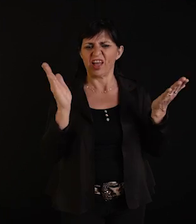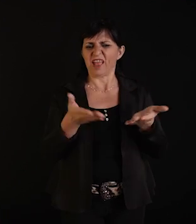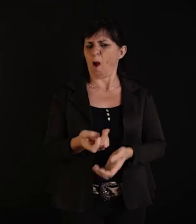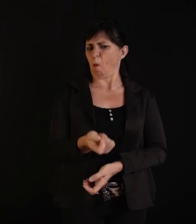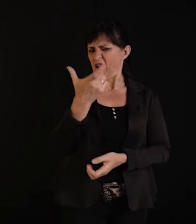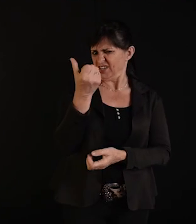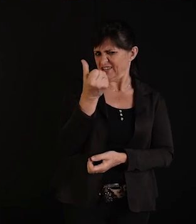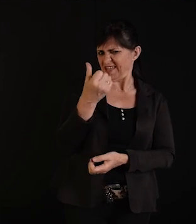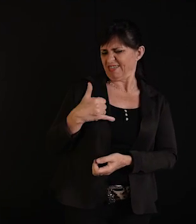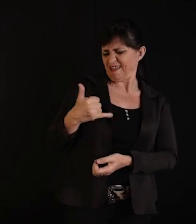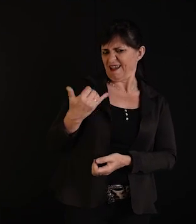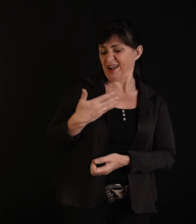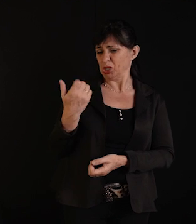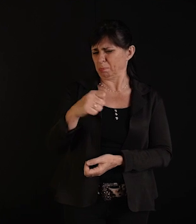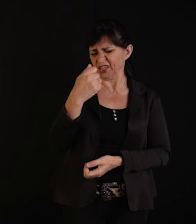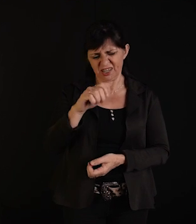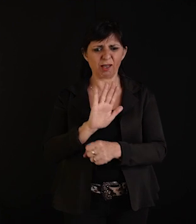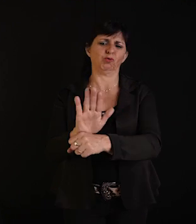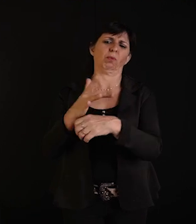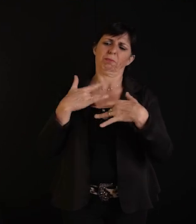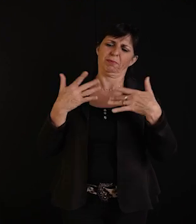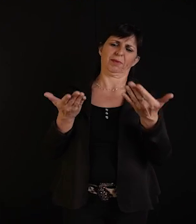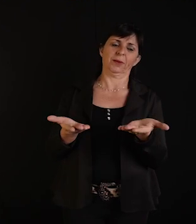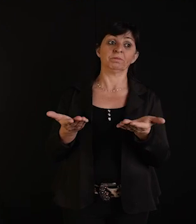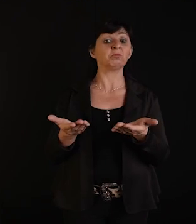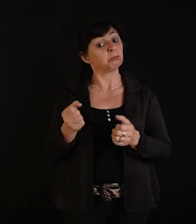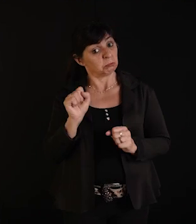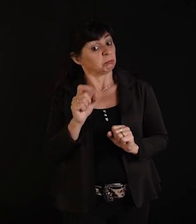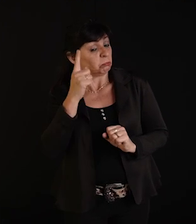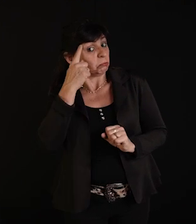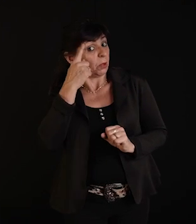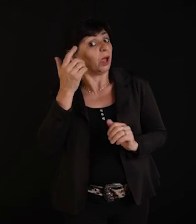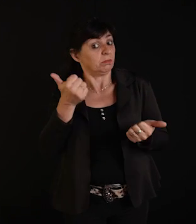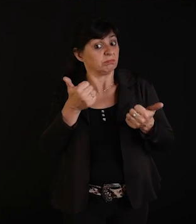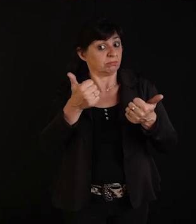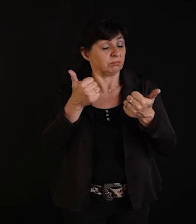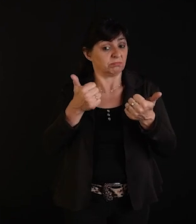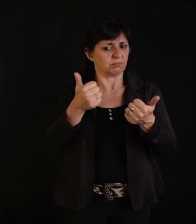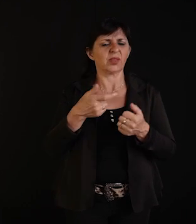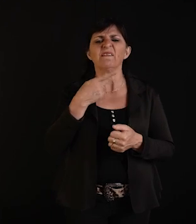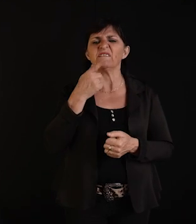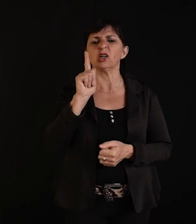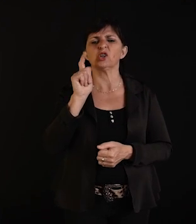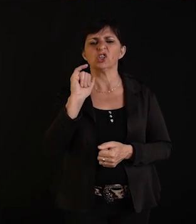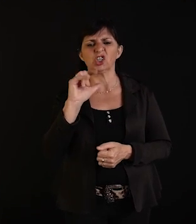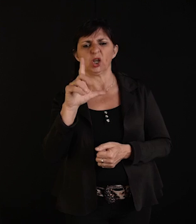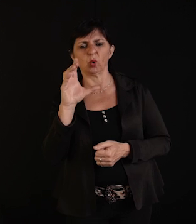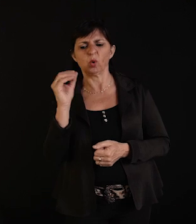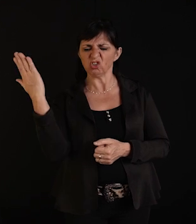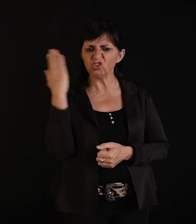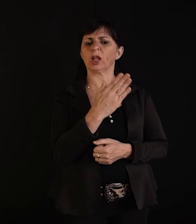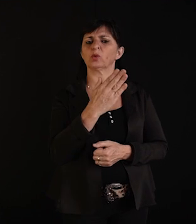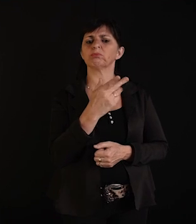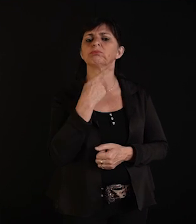já, rapaz, preciso de uma ajuda." Eu falei: "Ah, não, eu posso pensar." Daí ele falou assim, o Gildo é muito direto, ele foi muito direto ao assunto,